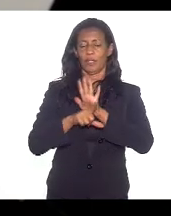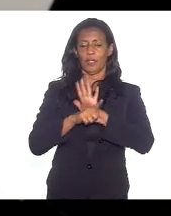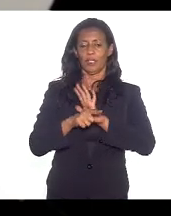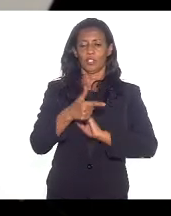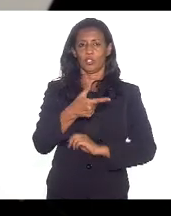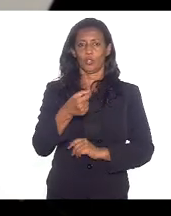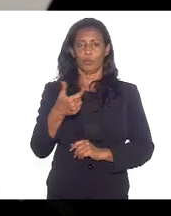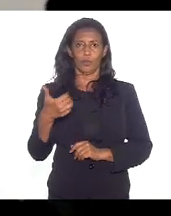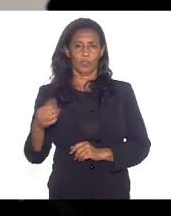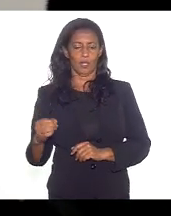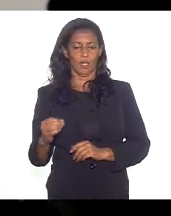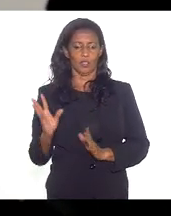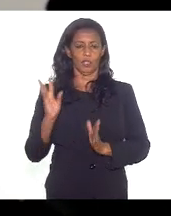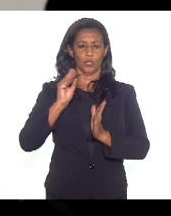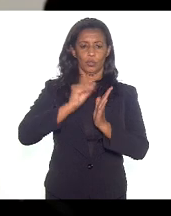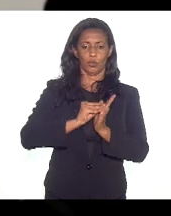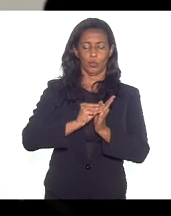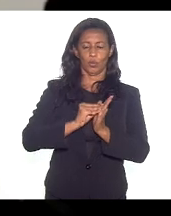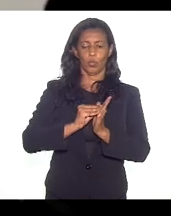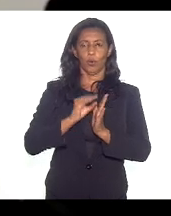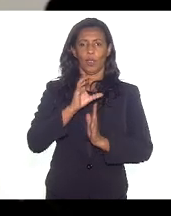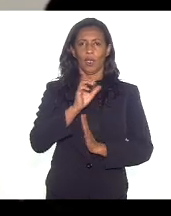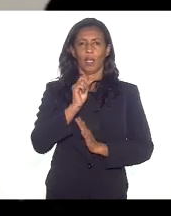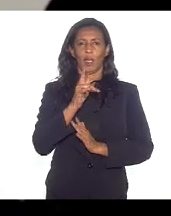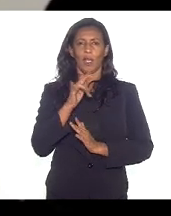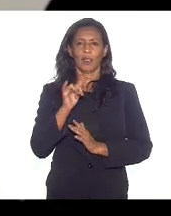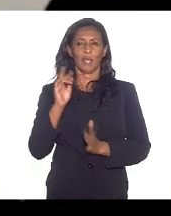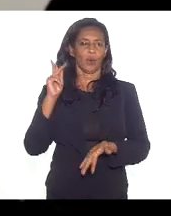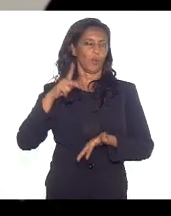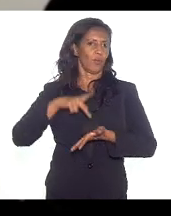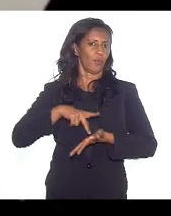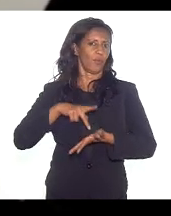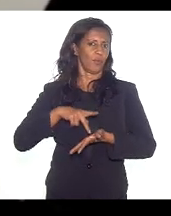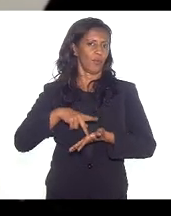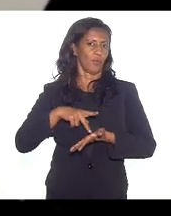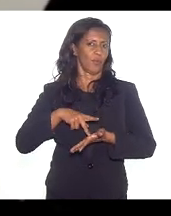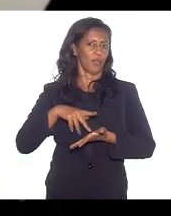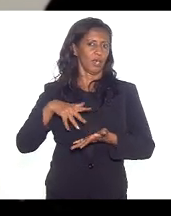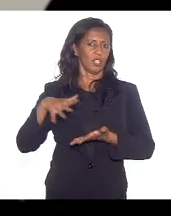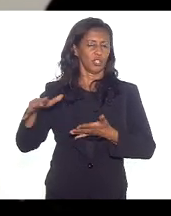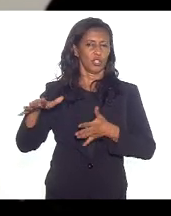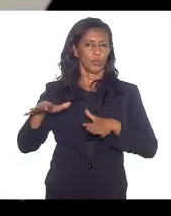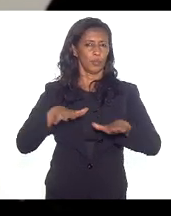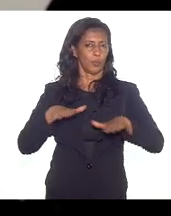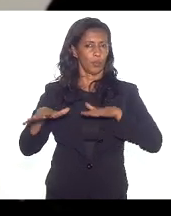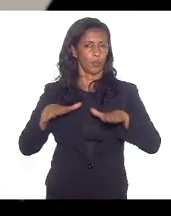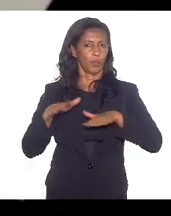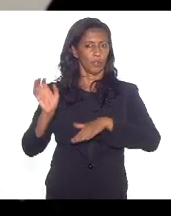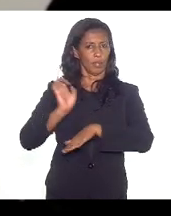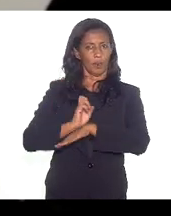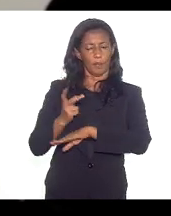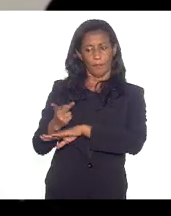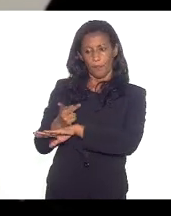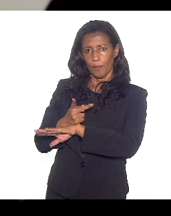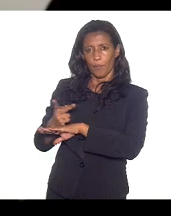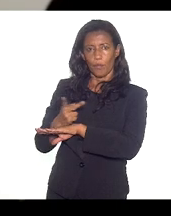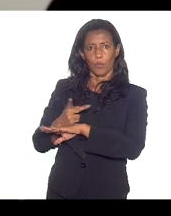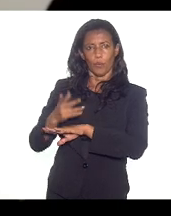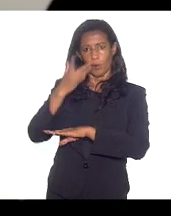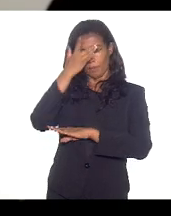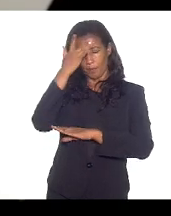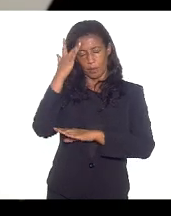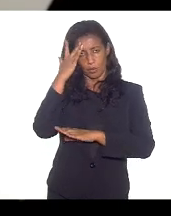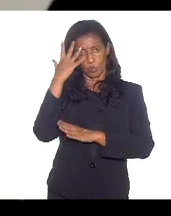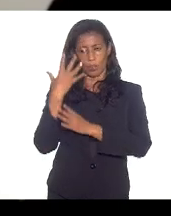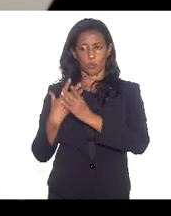de 2010, incluindo o calendário oficial do Estado do Rio de Janeiro, a semana de mobilização estadual para a busca e defesa da criança e do